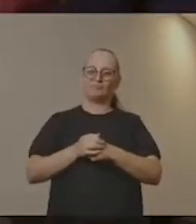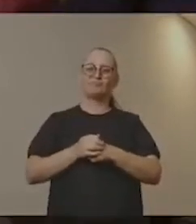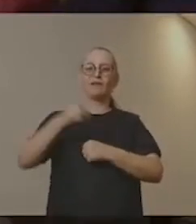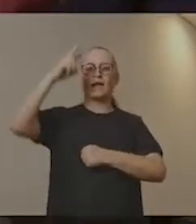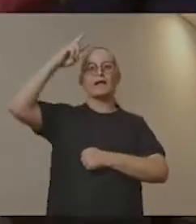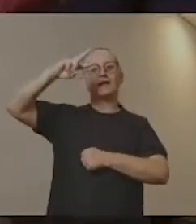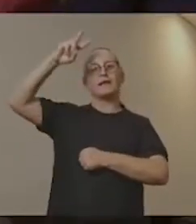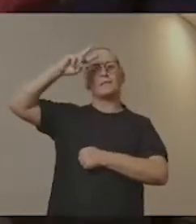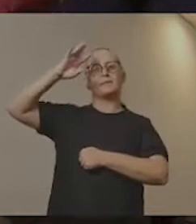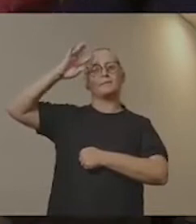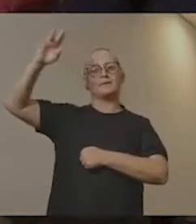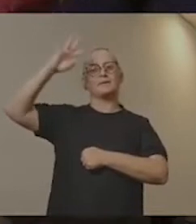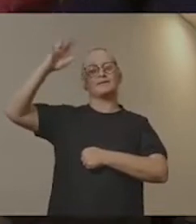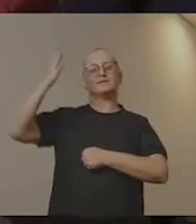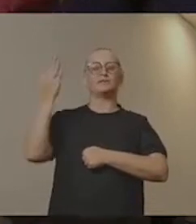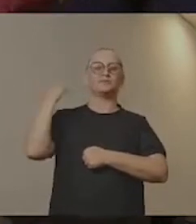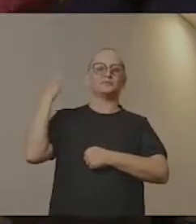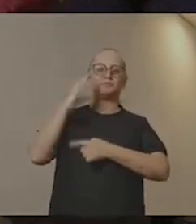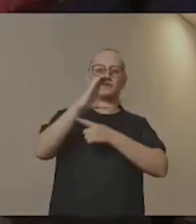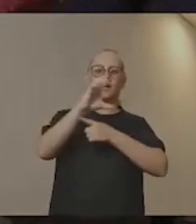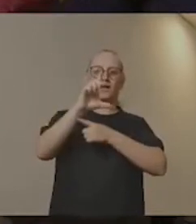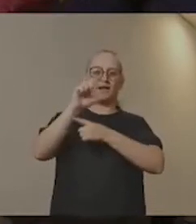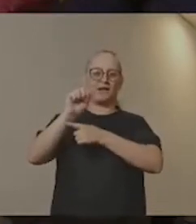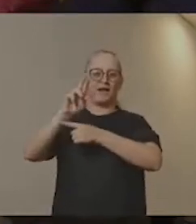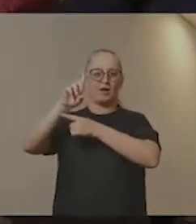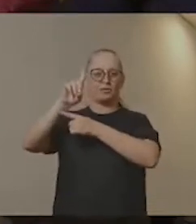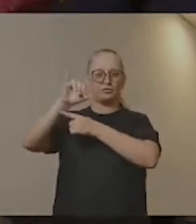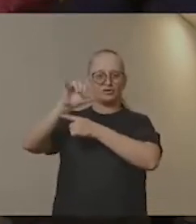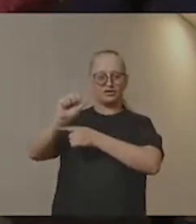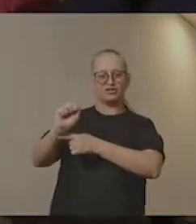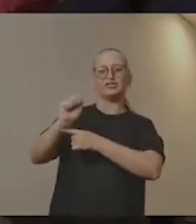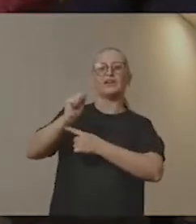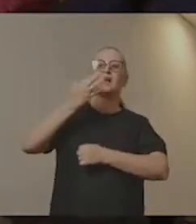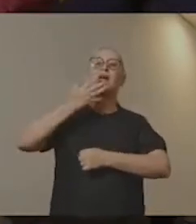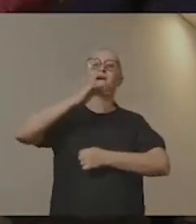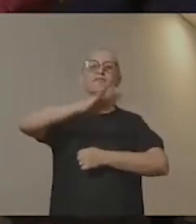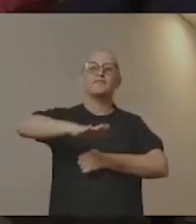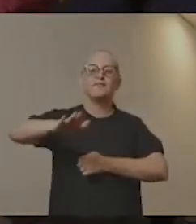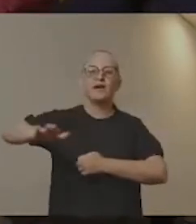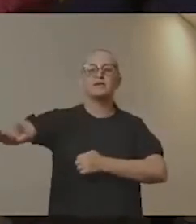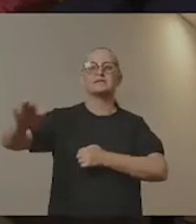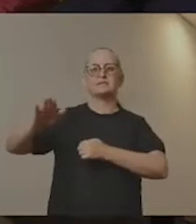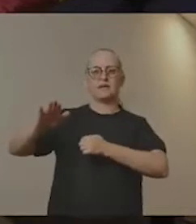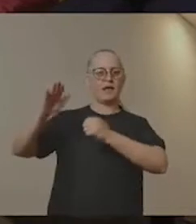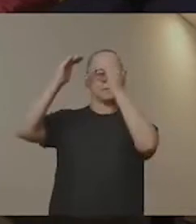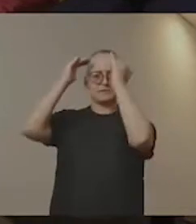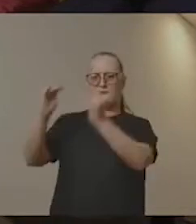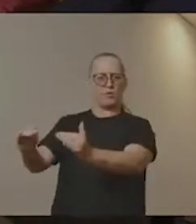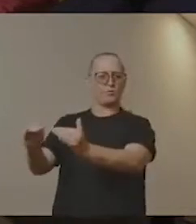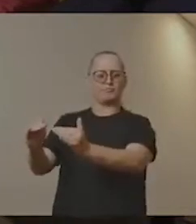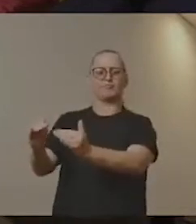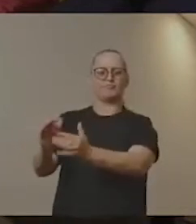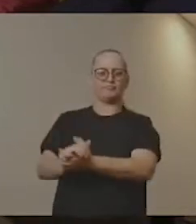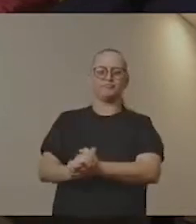a infância tem sido exposta à falta de generosidade e de consciência do adulto da relação, né? Então, muito